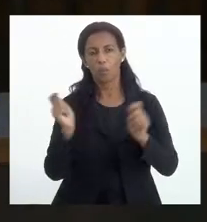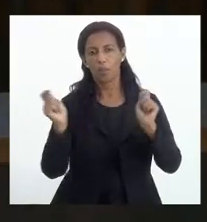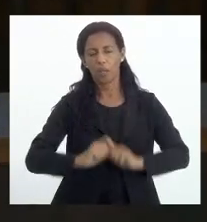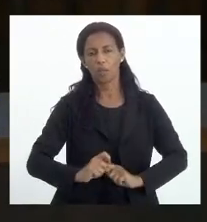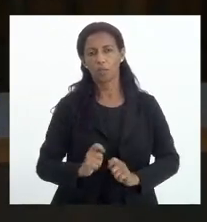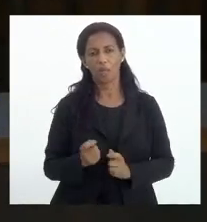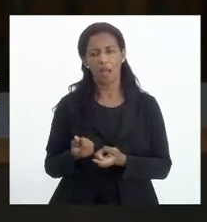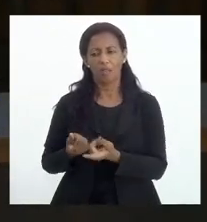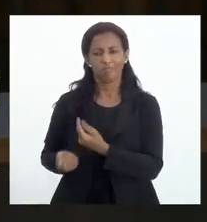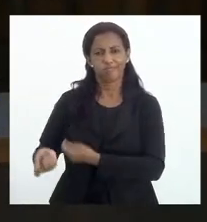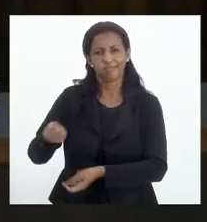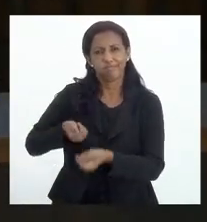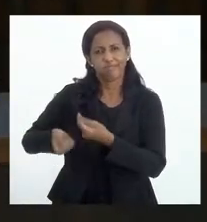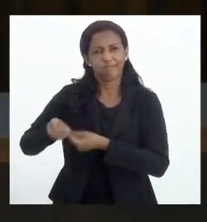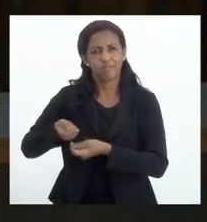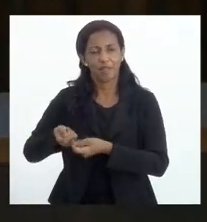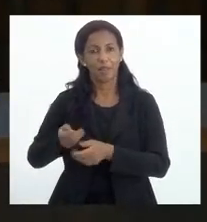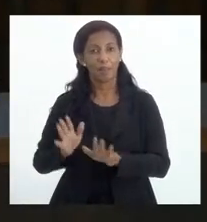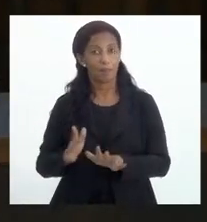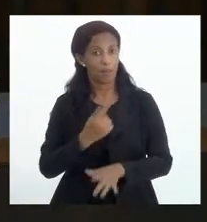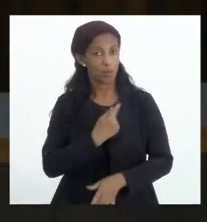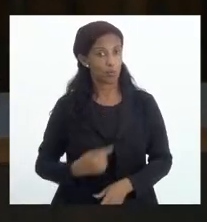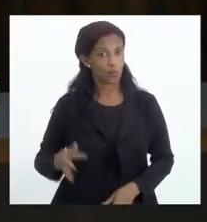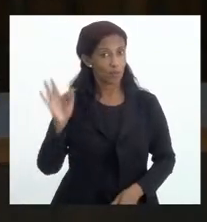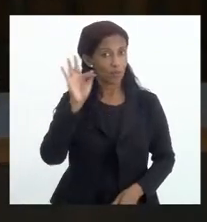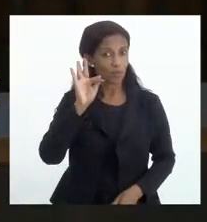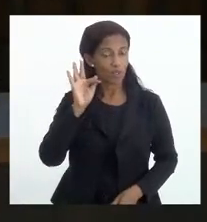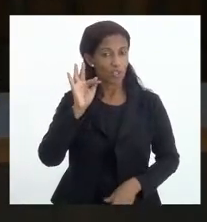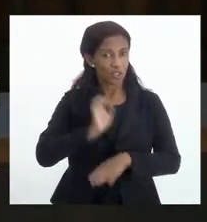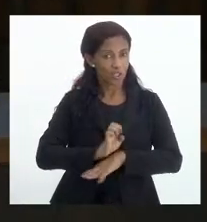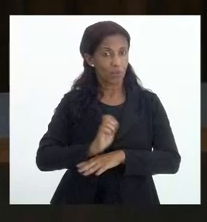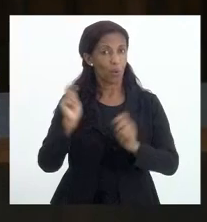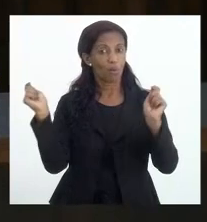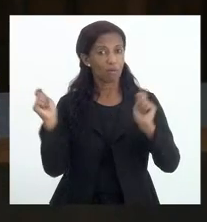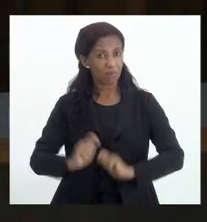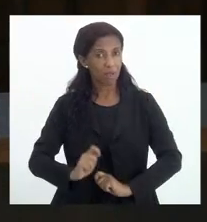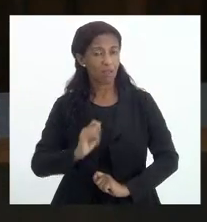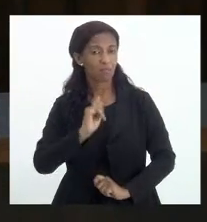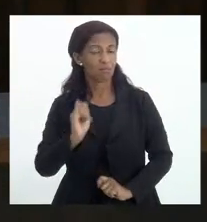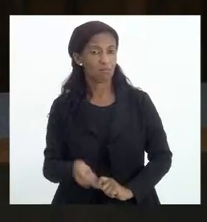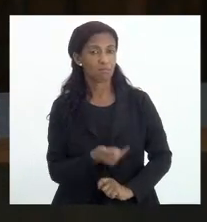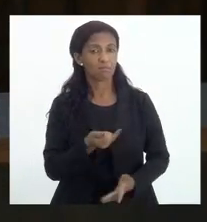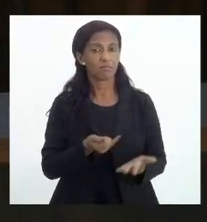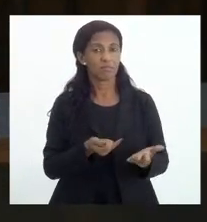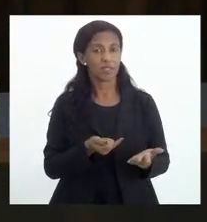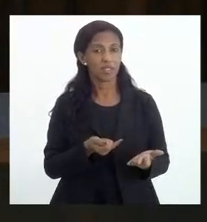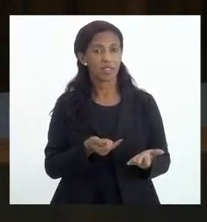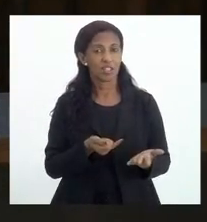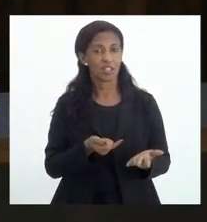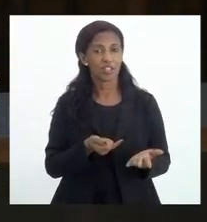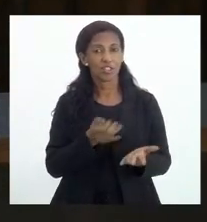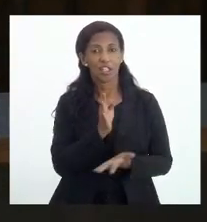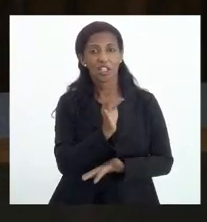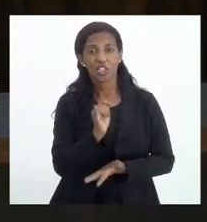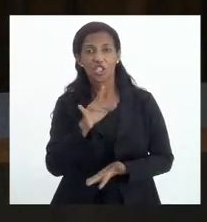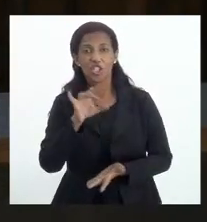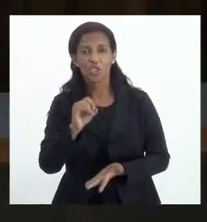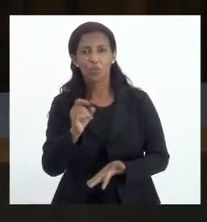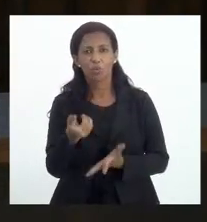de gerar moeda. Mas o governo estadual tem, por exemplo, a possibilidade de emitir títulos da